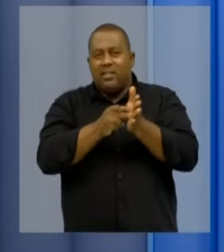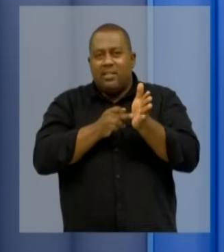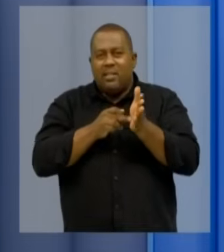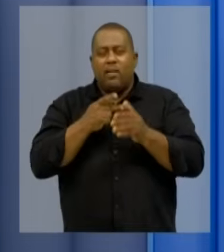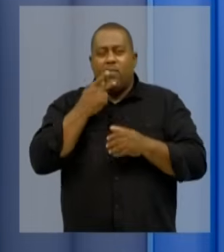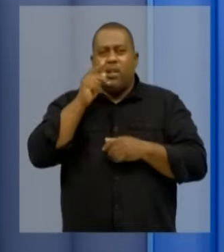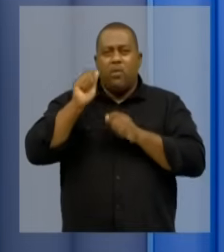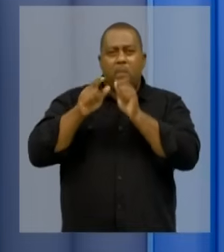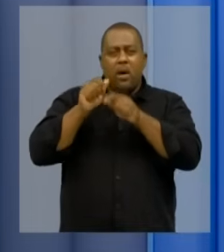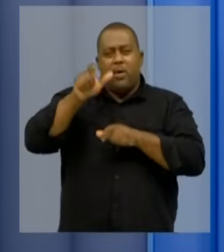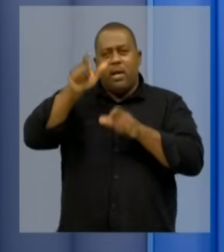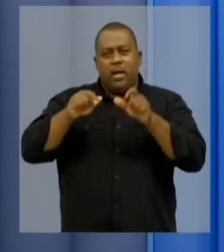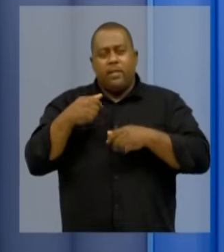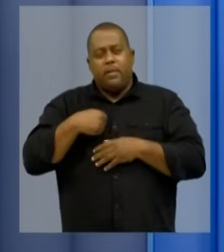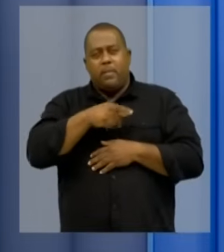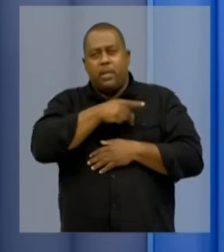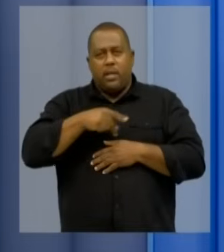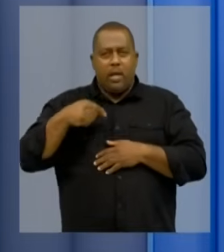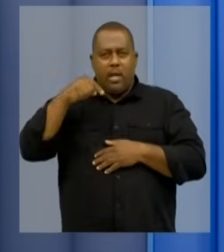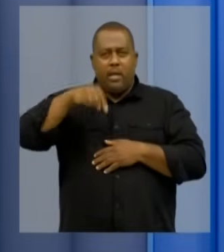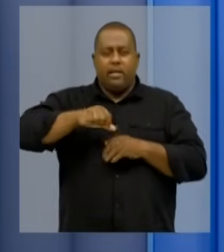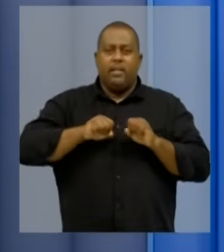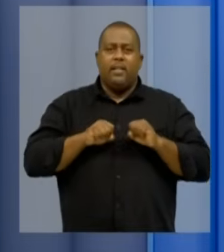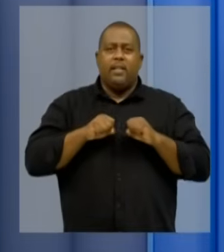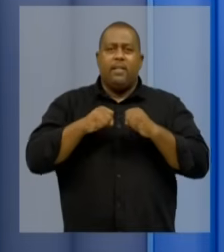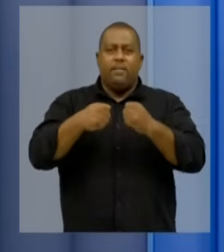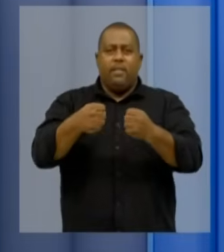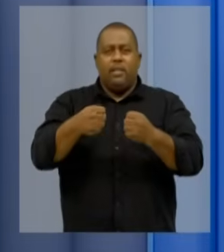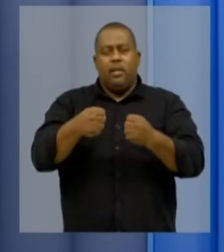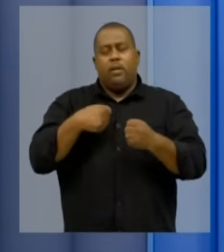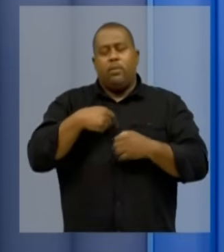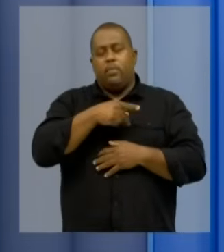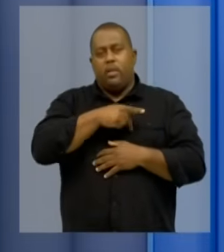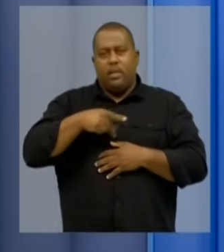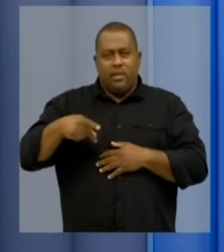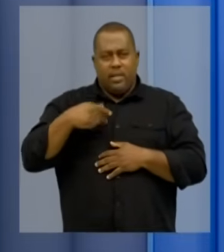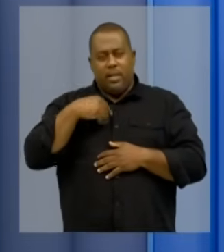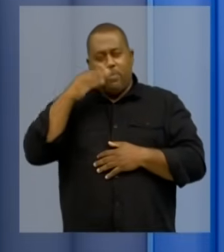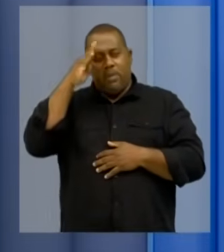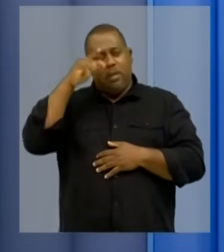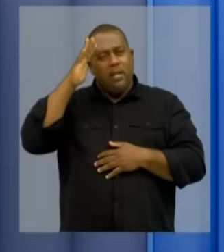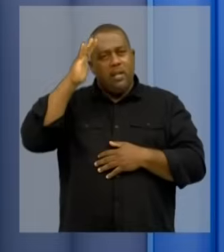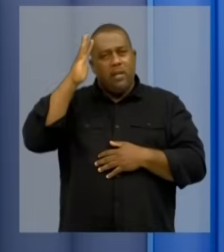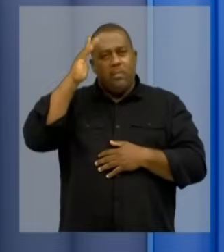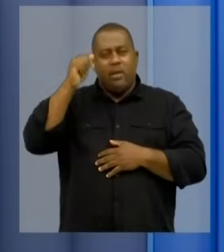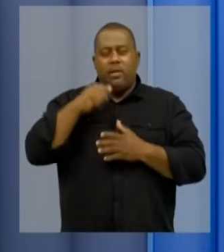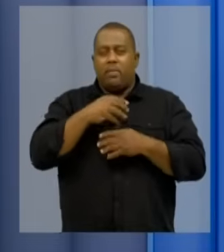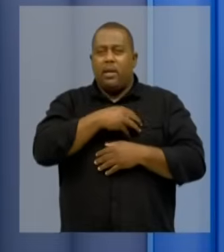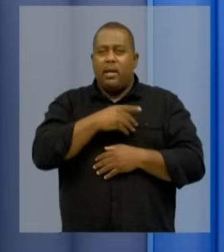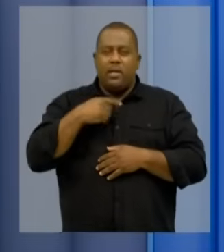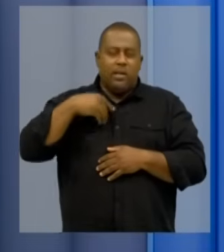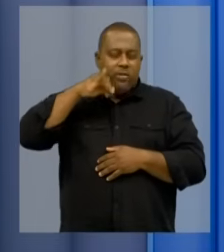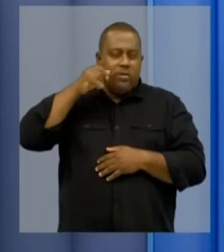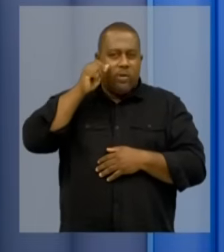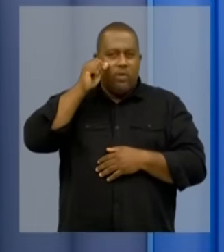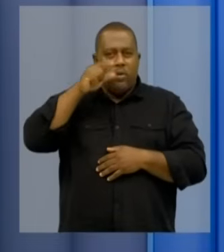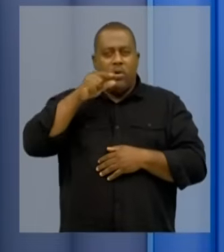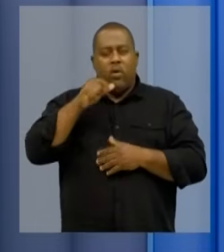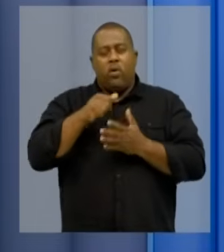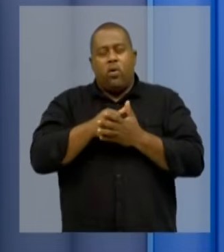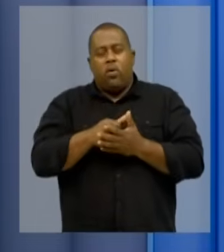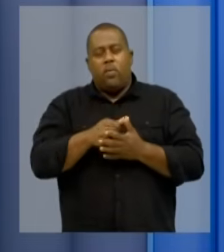Bahia. E nós estamos aqui para defender o governo do presidente Bolsonaro. Imagine uma Bahia com João Roma governador e Bolsonaro presidente, como